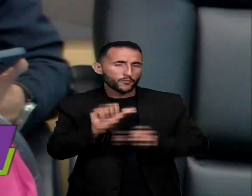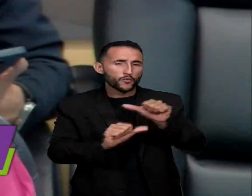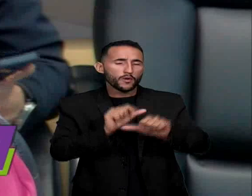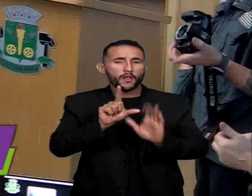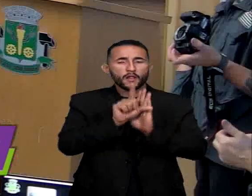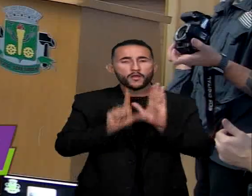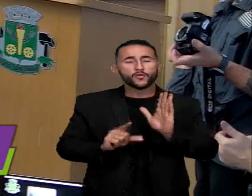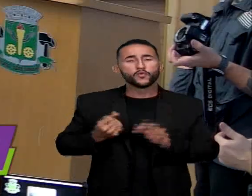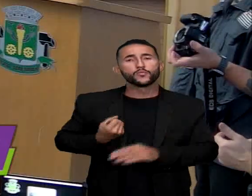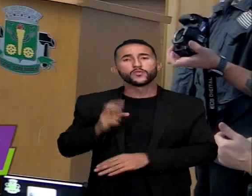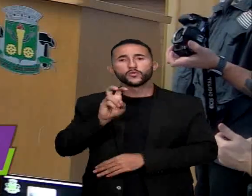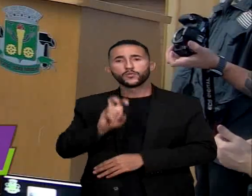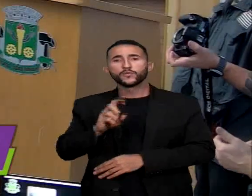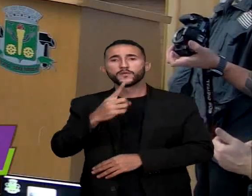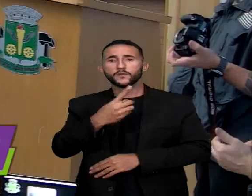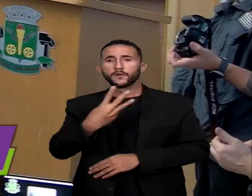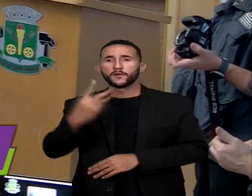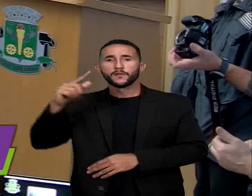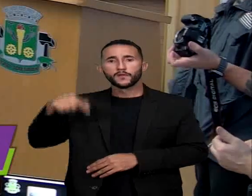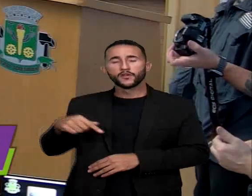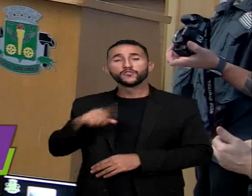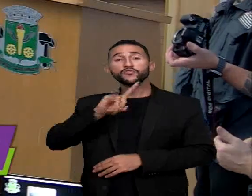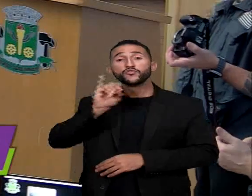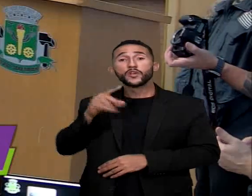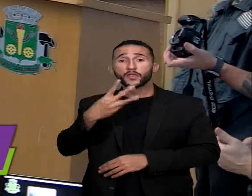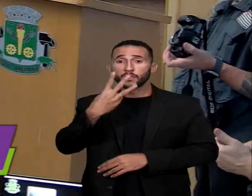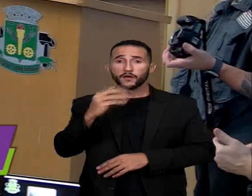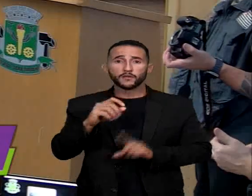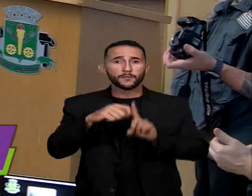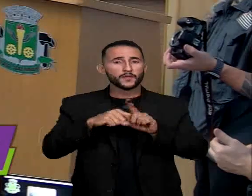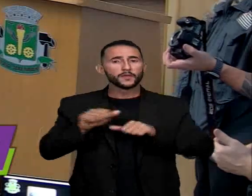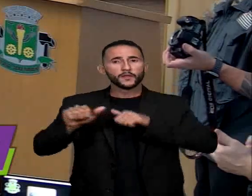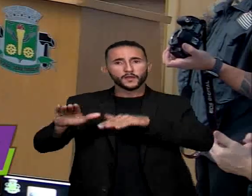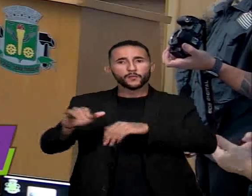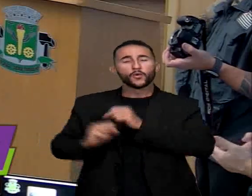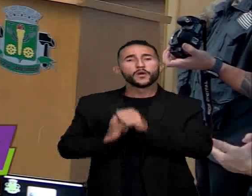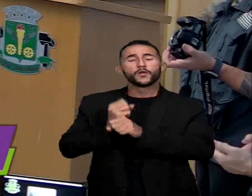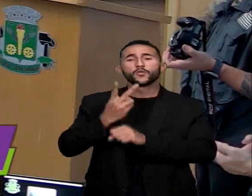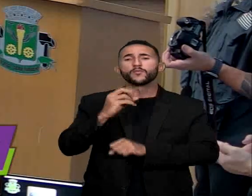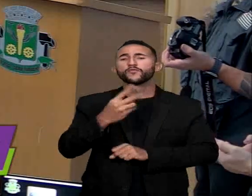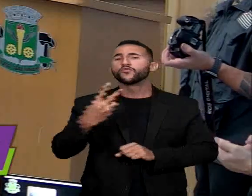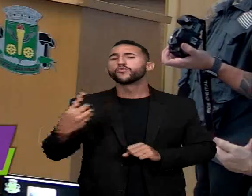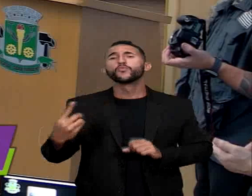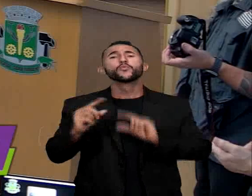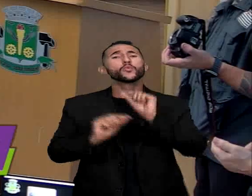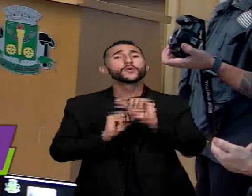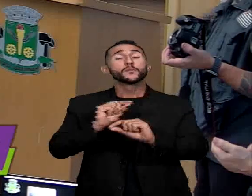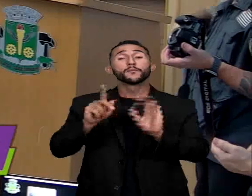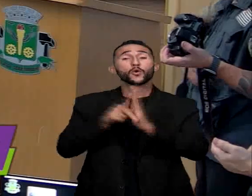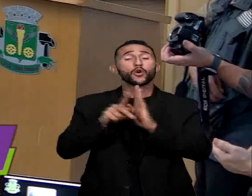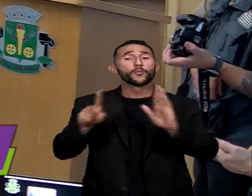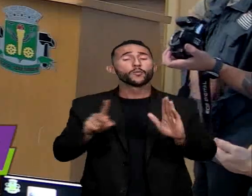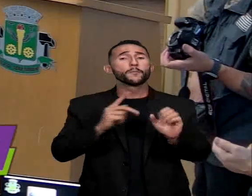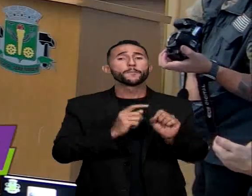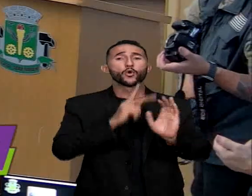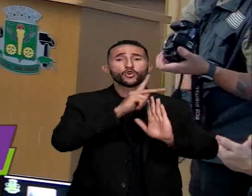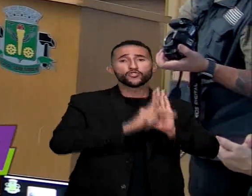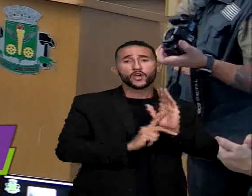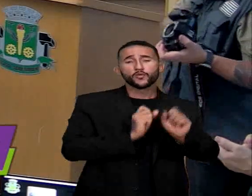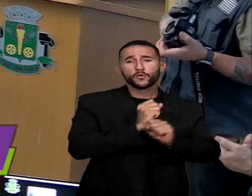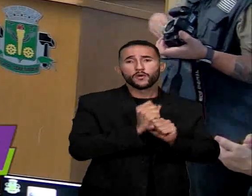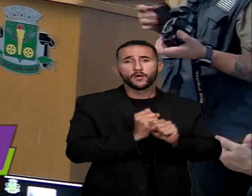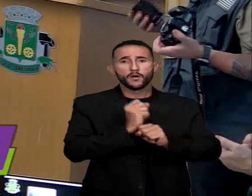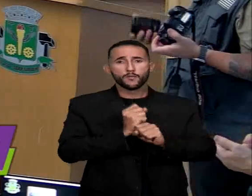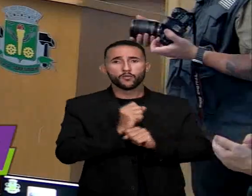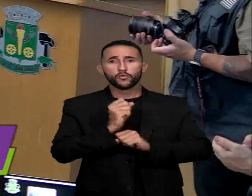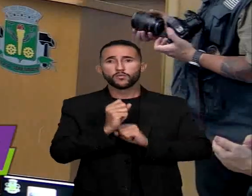número 5137 de 30 de setembro de 2021 que dispõe sobre o plano pluri anual do município